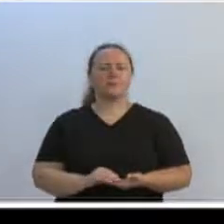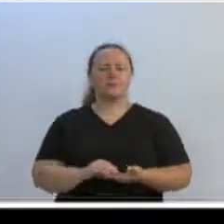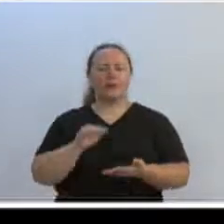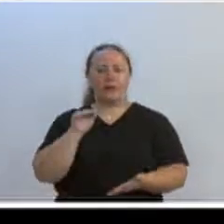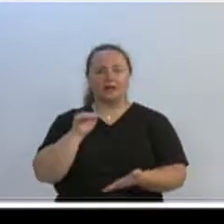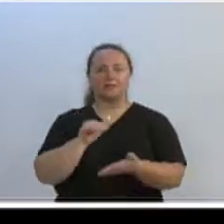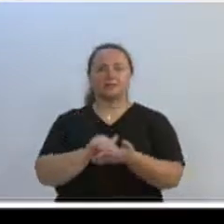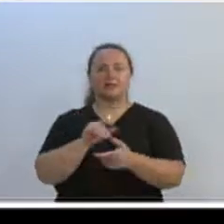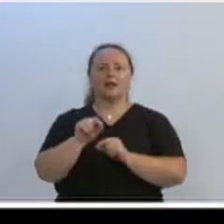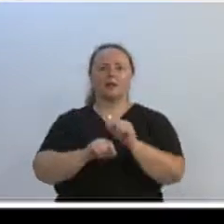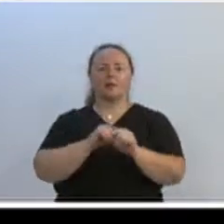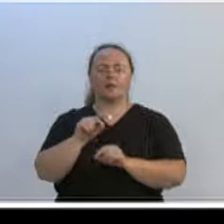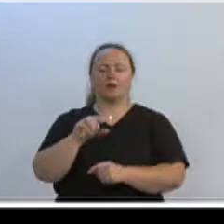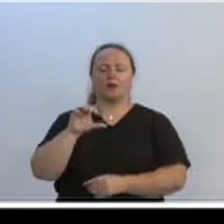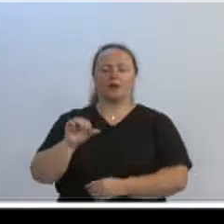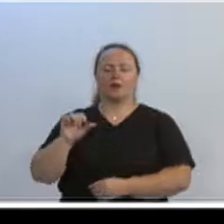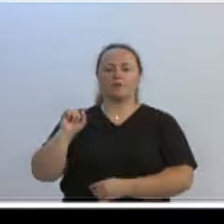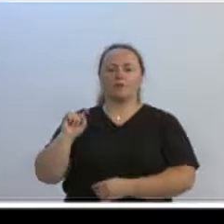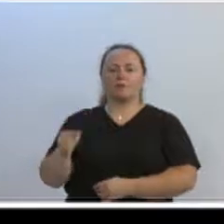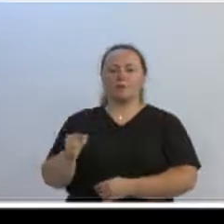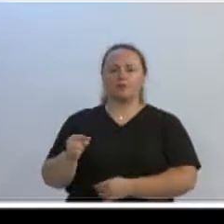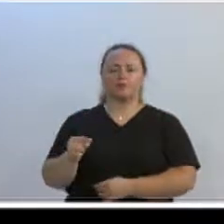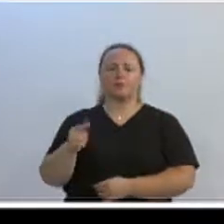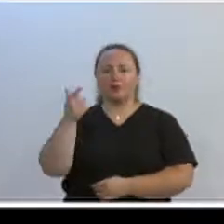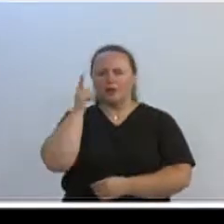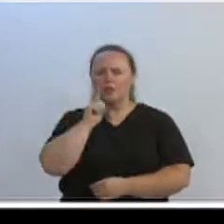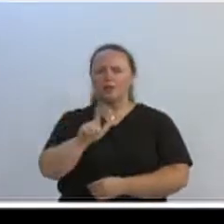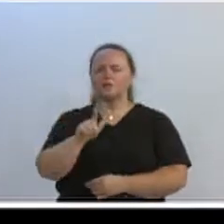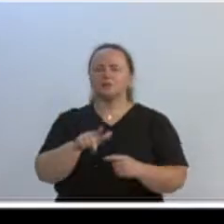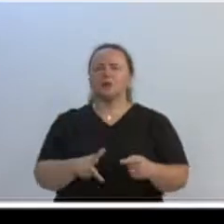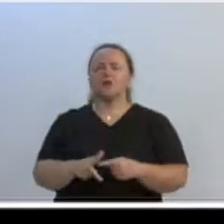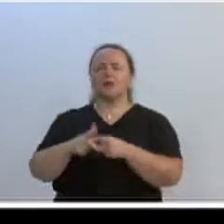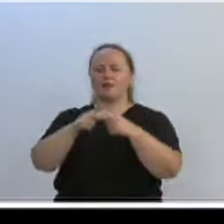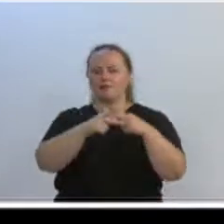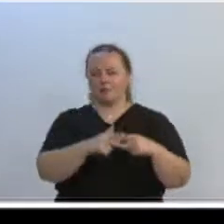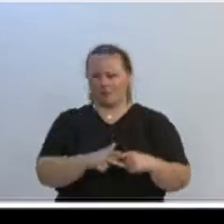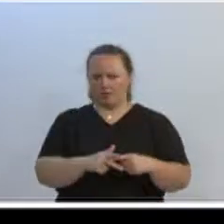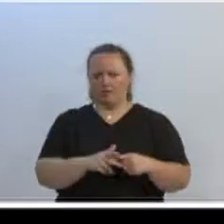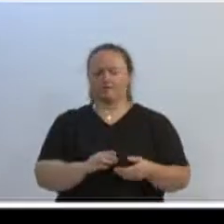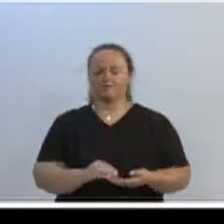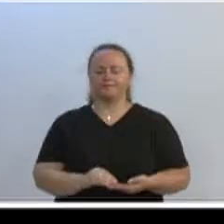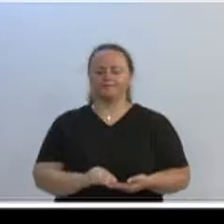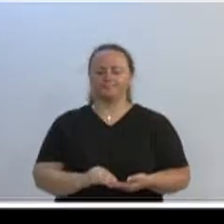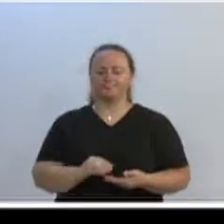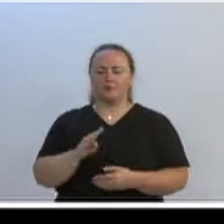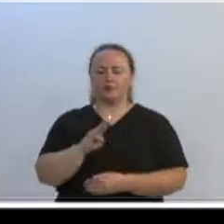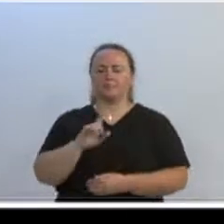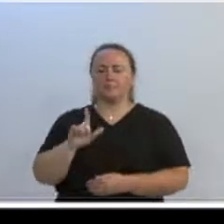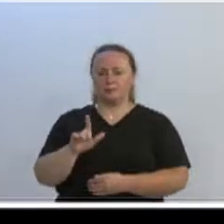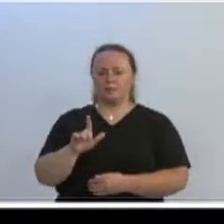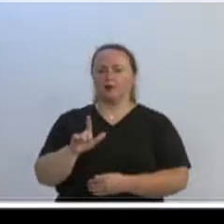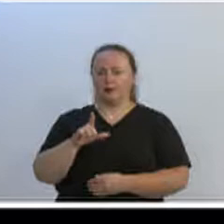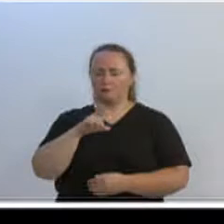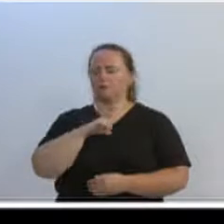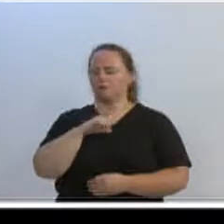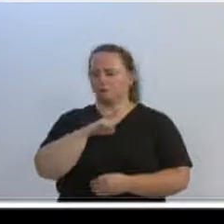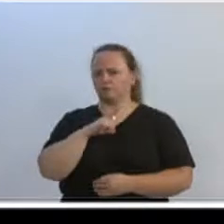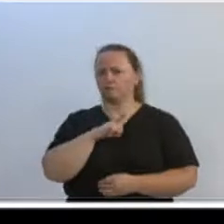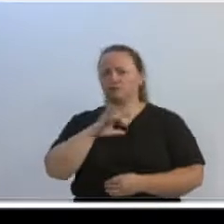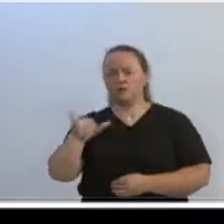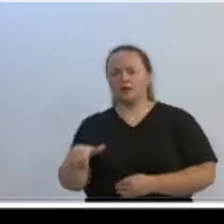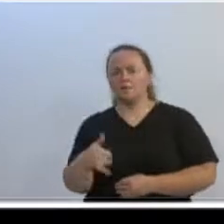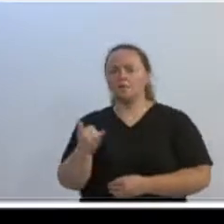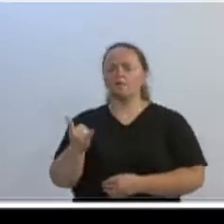para aumentar ou reformar a casa vídeo do governo o município de blumenau está habilitado já consultei aproveito para